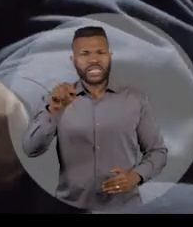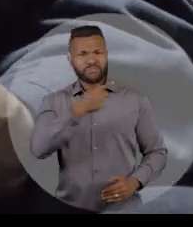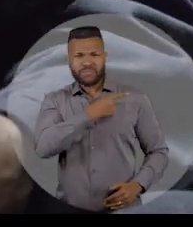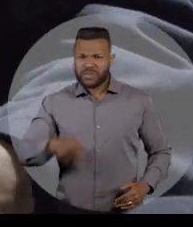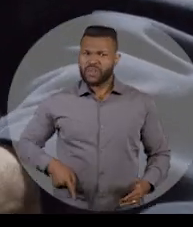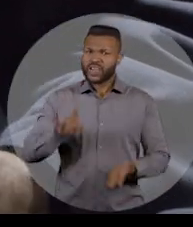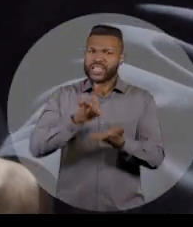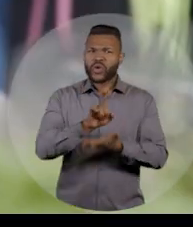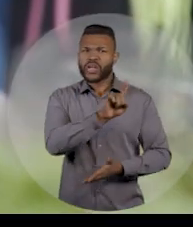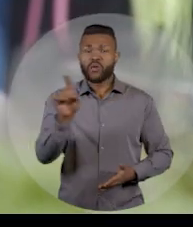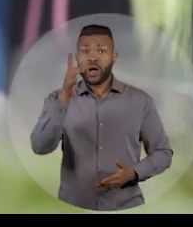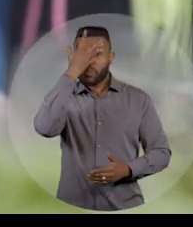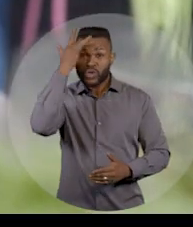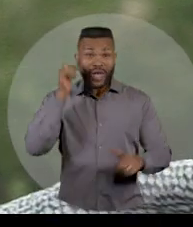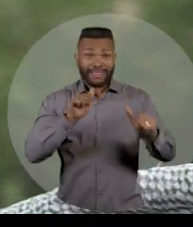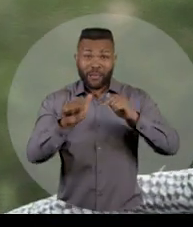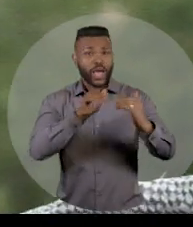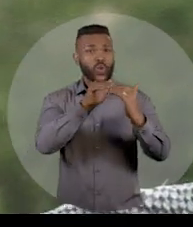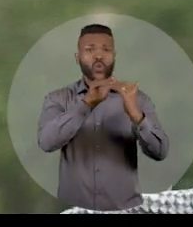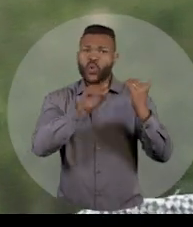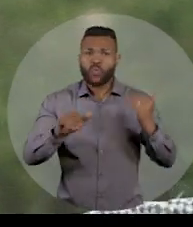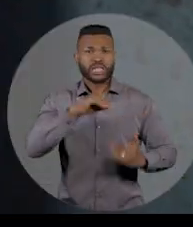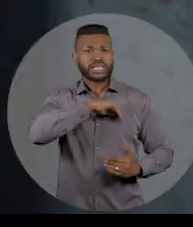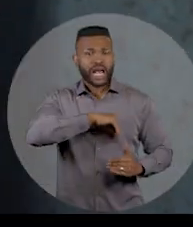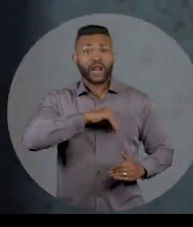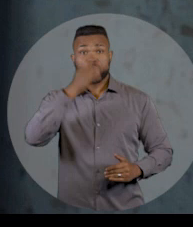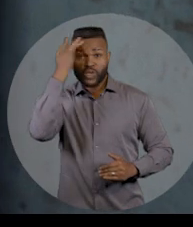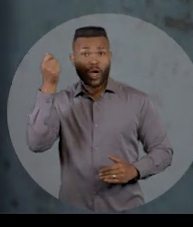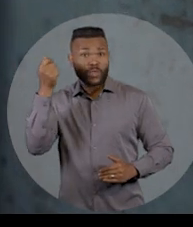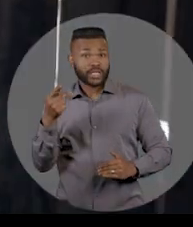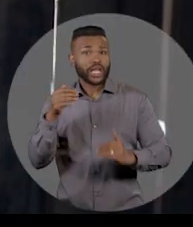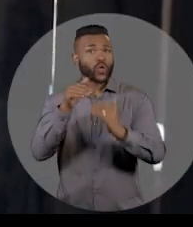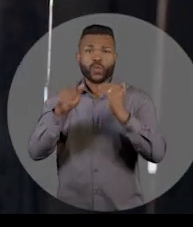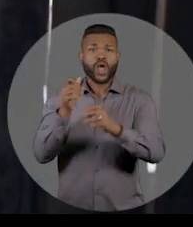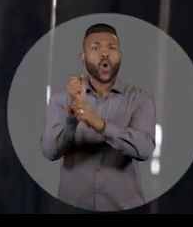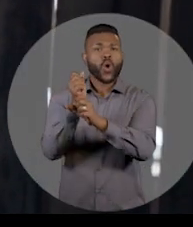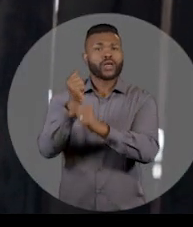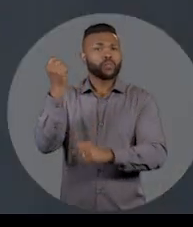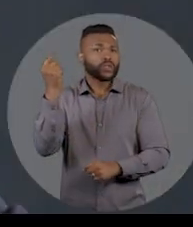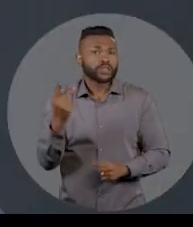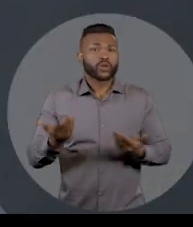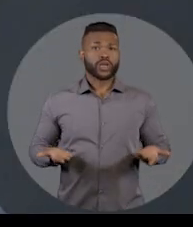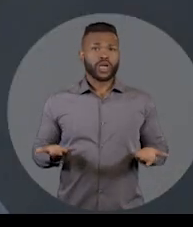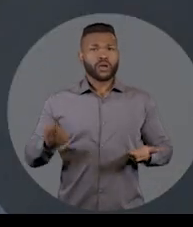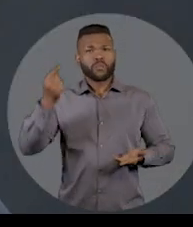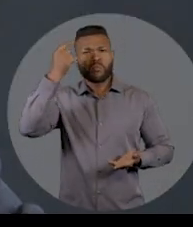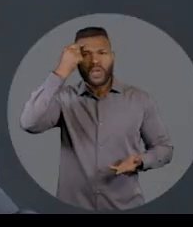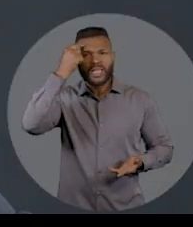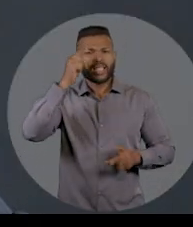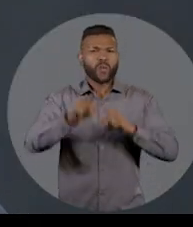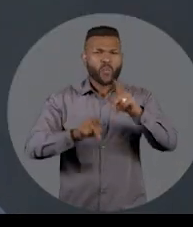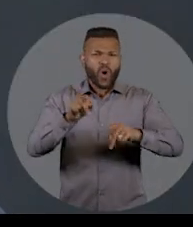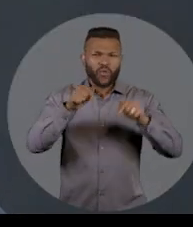o trabalhador não cabe na folha de pagamento e o aposentado não cabe nas contas da Previdência. Eles acham que o povo